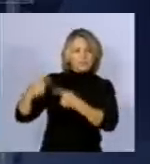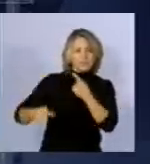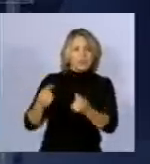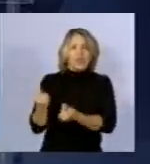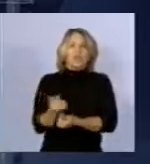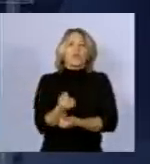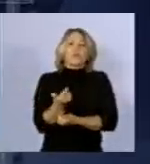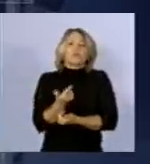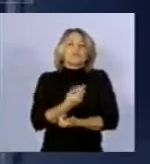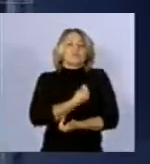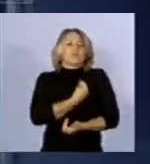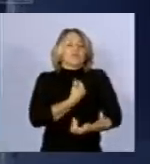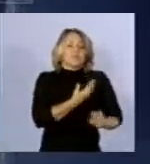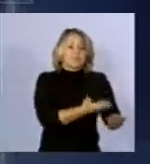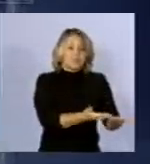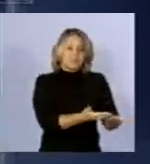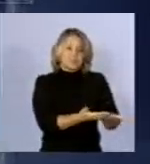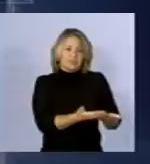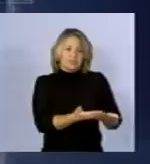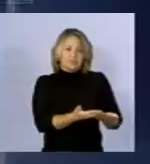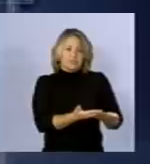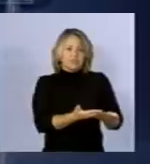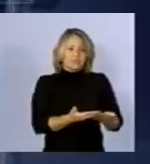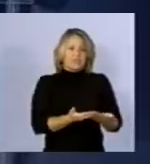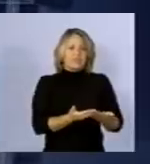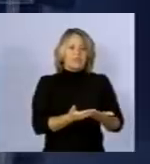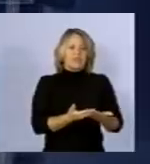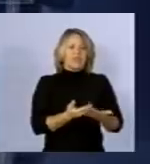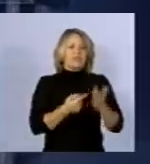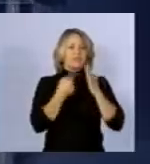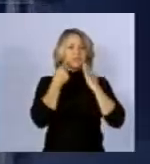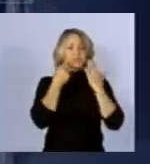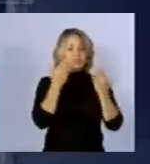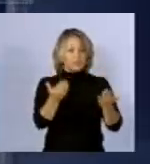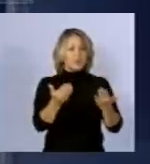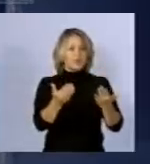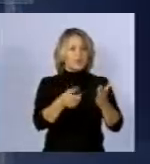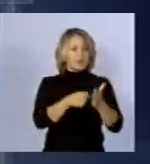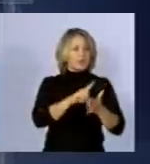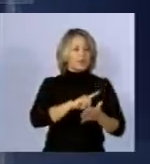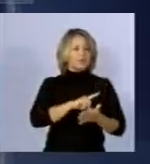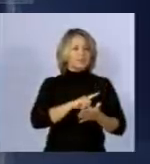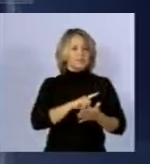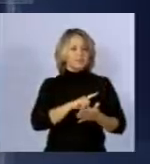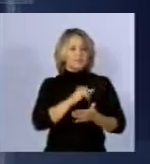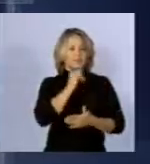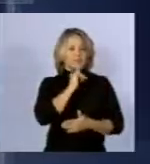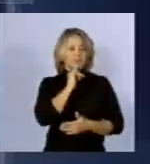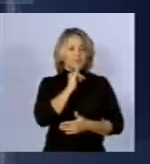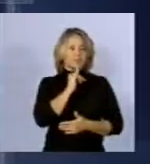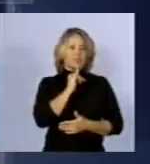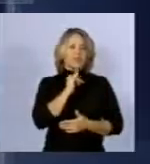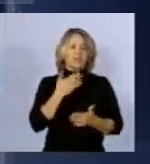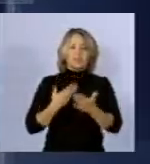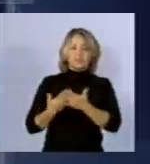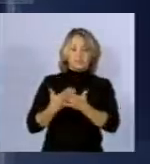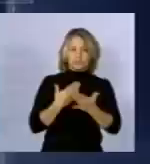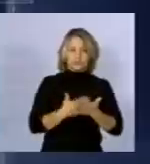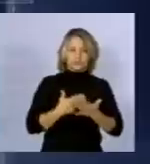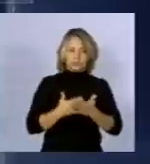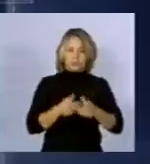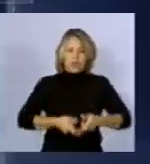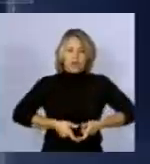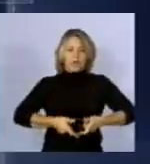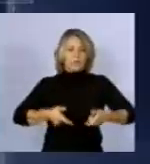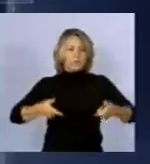vale uma vida é foi colocado num do numa das apresentações que me antecedeu eh eh que os estudos aumentariam